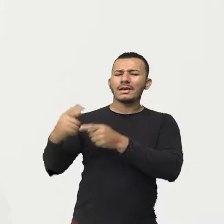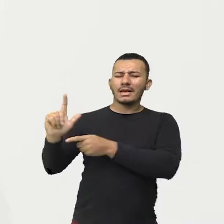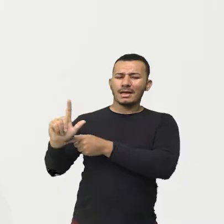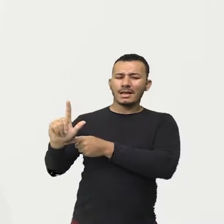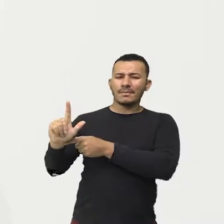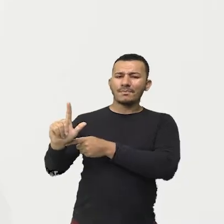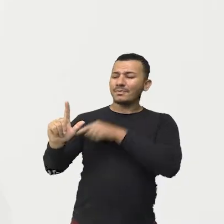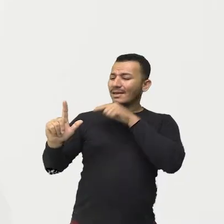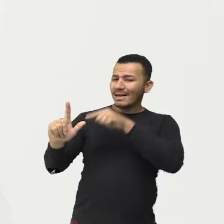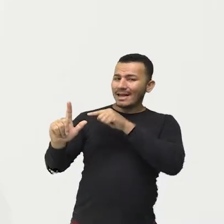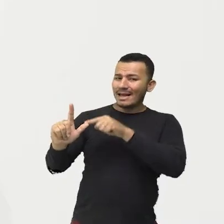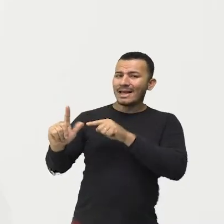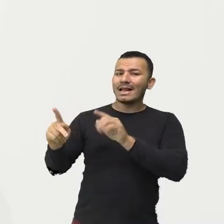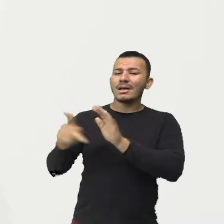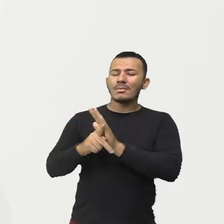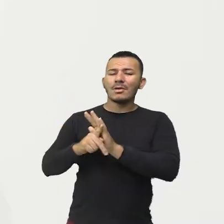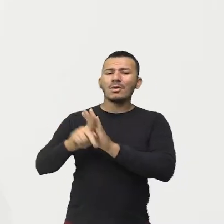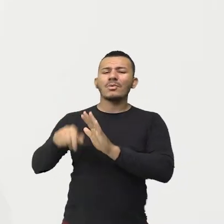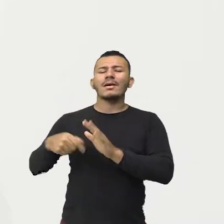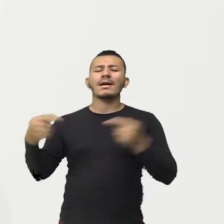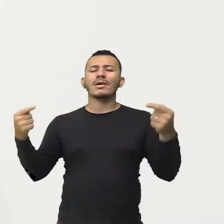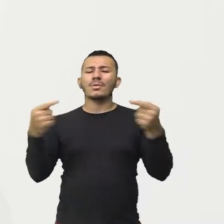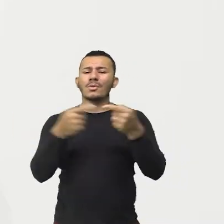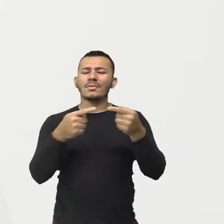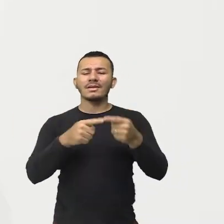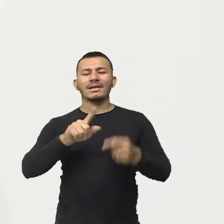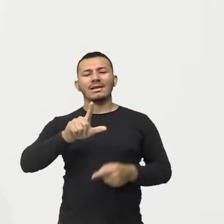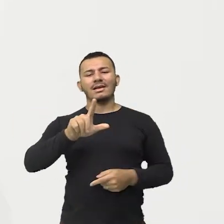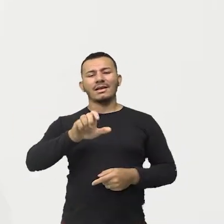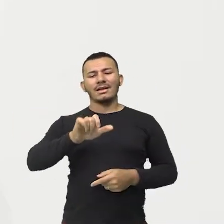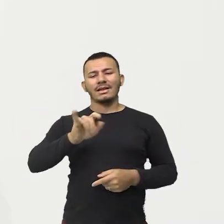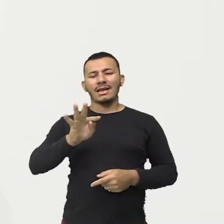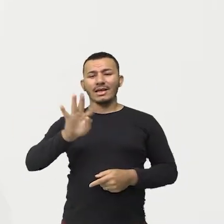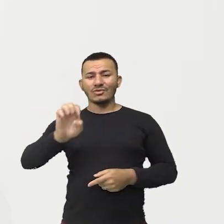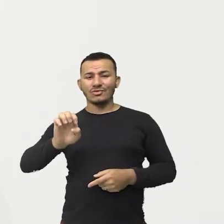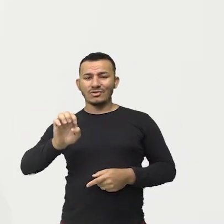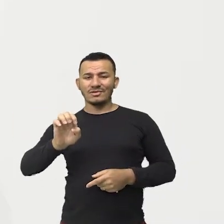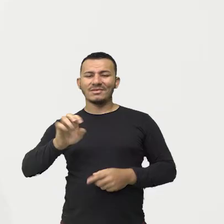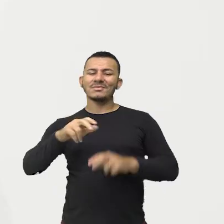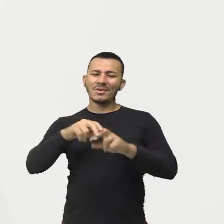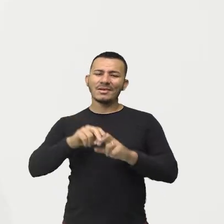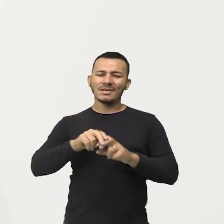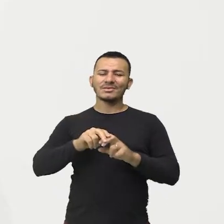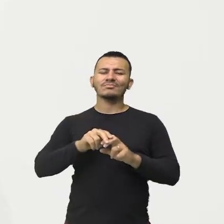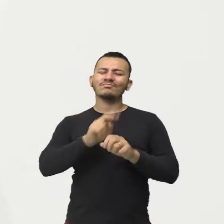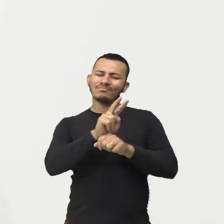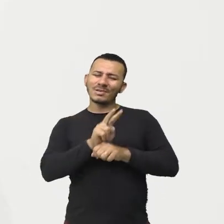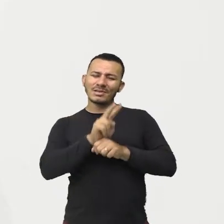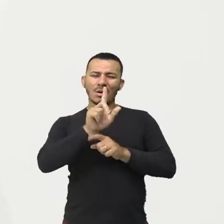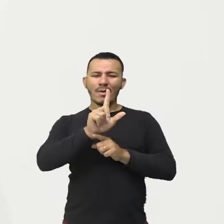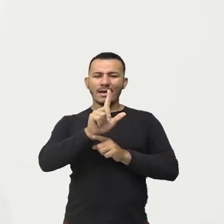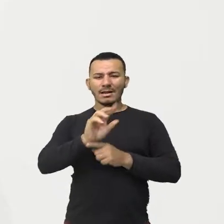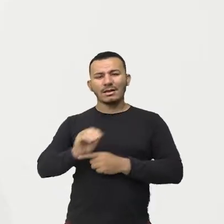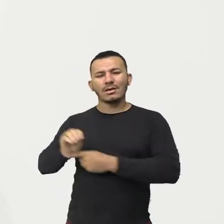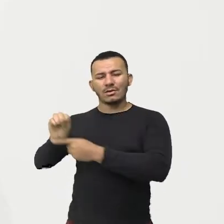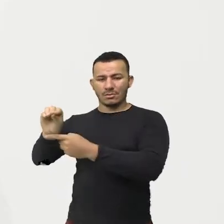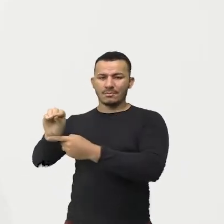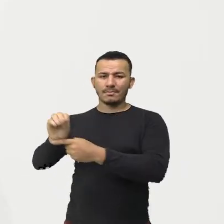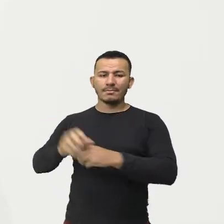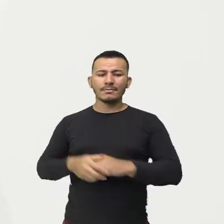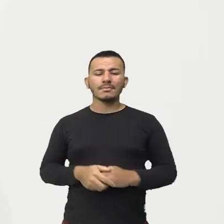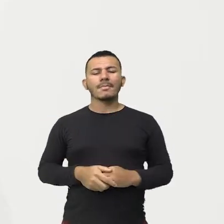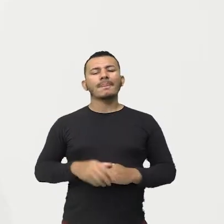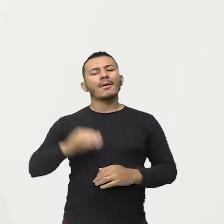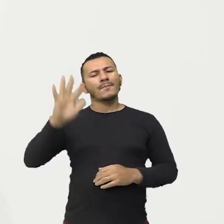L? Porque L é intuitiva a palavra leite, tá legal? Olha como é bem tranquilo. Imagina que a